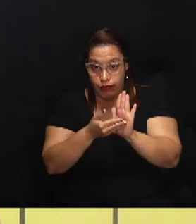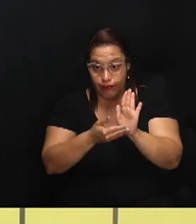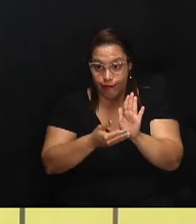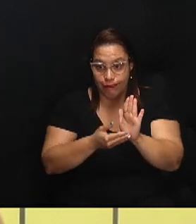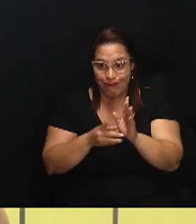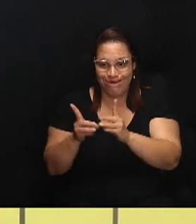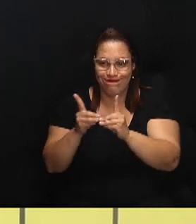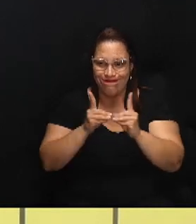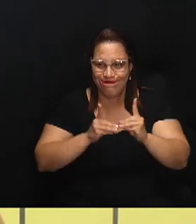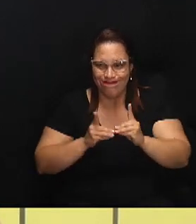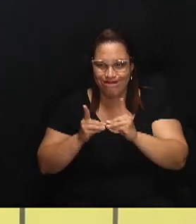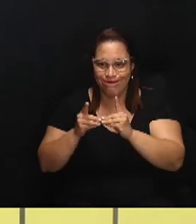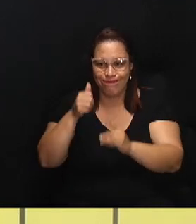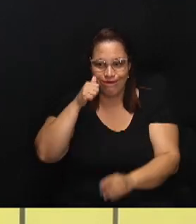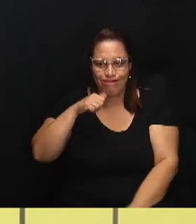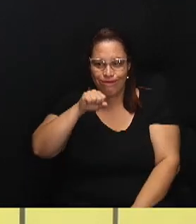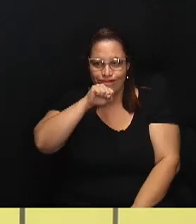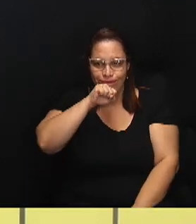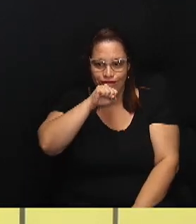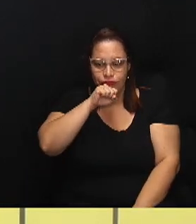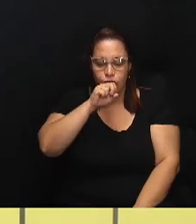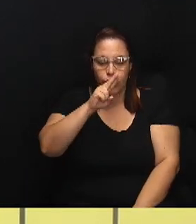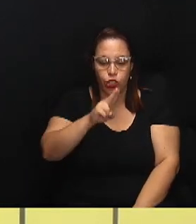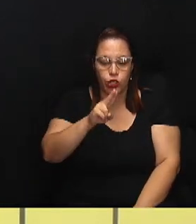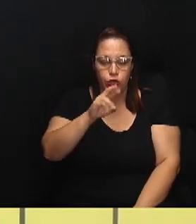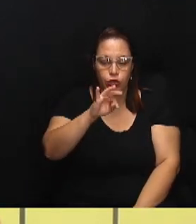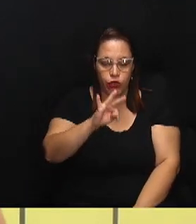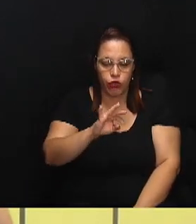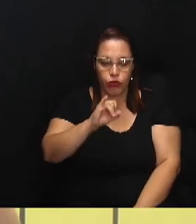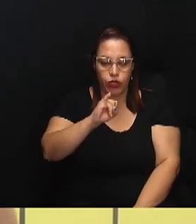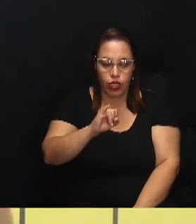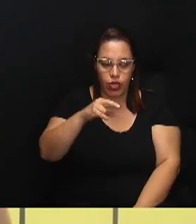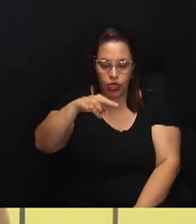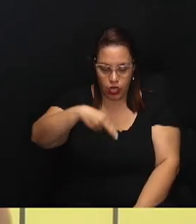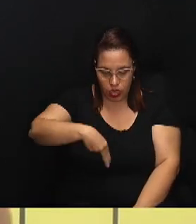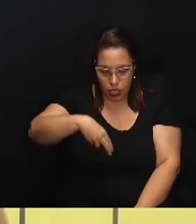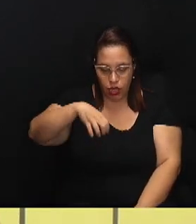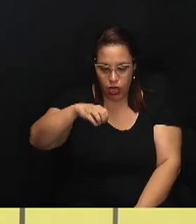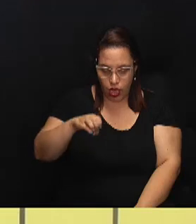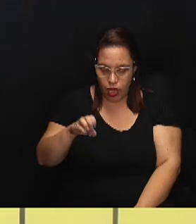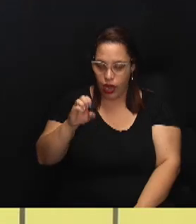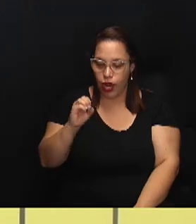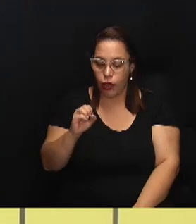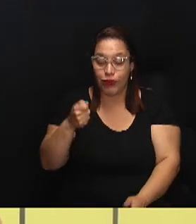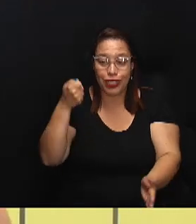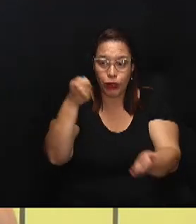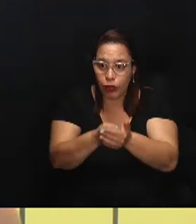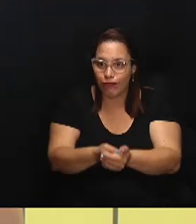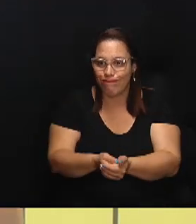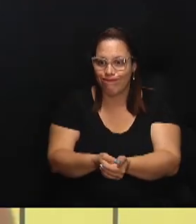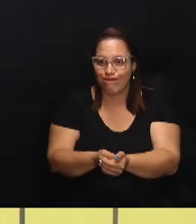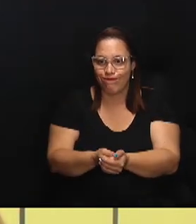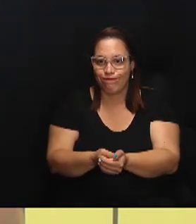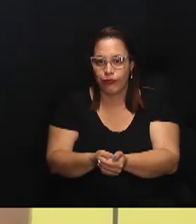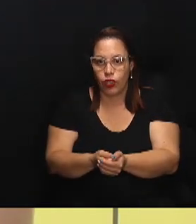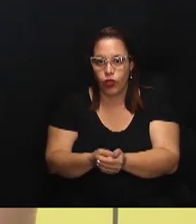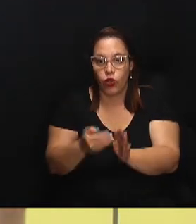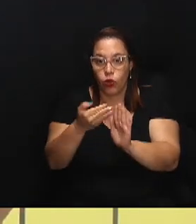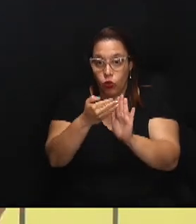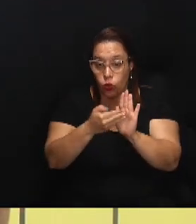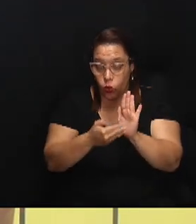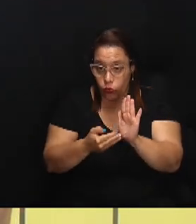de atendimento de mães em UTI neonatal. Tá. Isso deveria ser, assim, obrigatório, né? Assim como você tem um protocolo